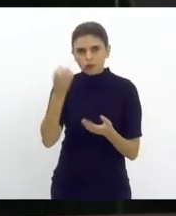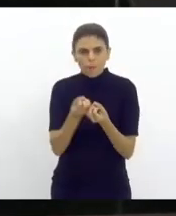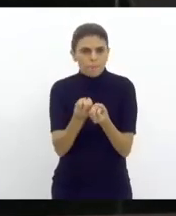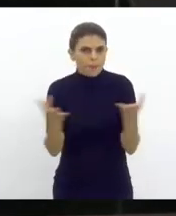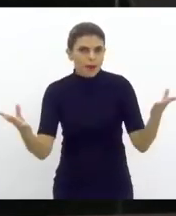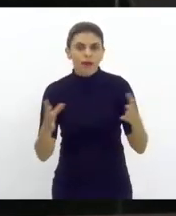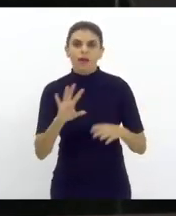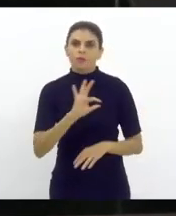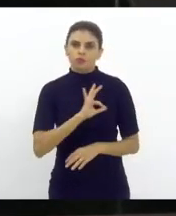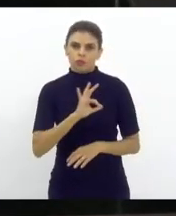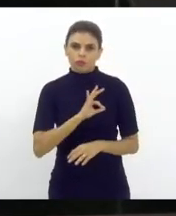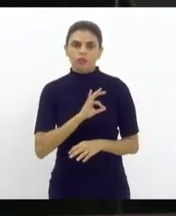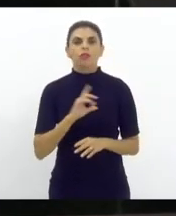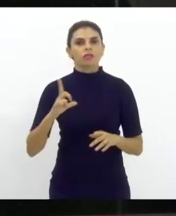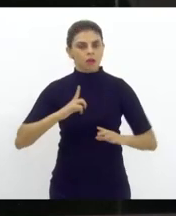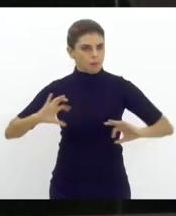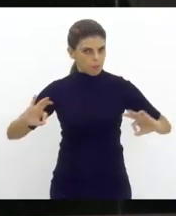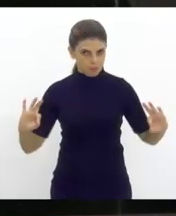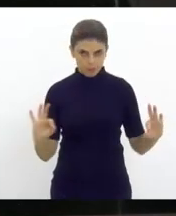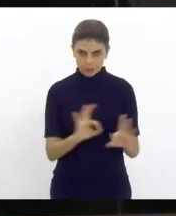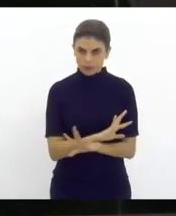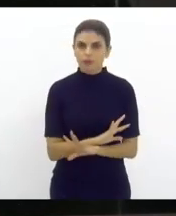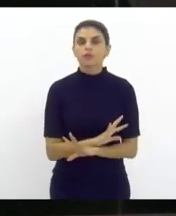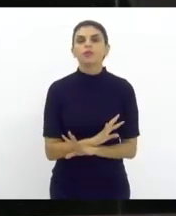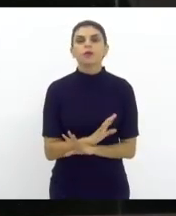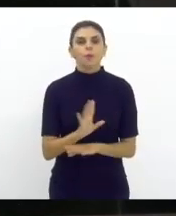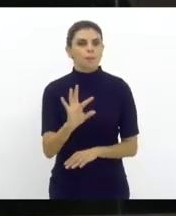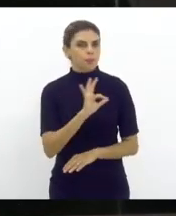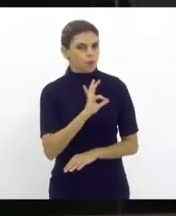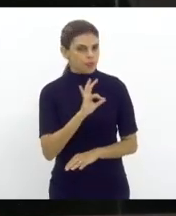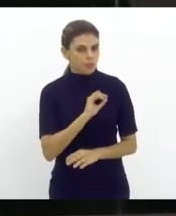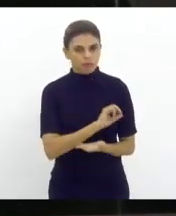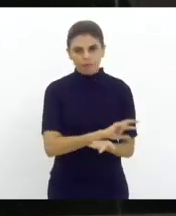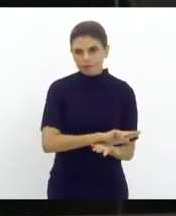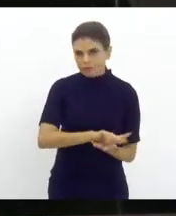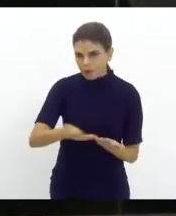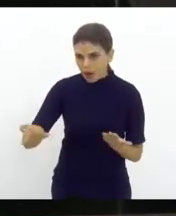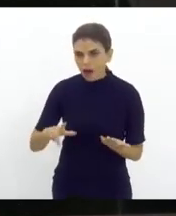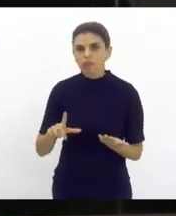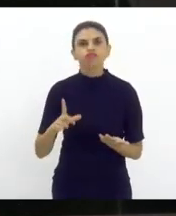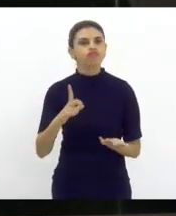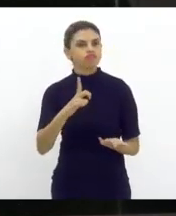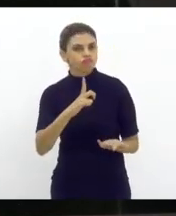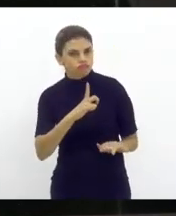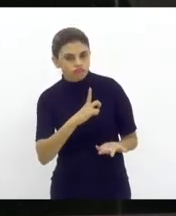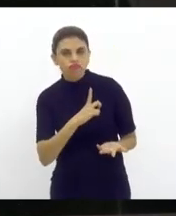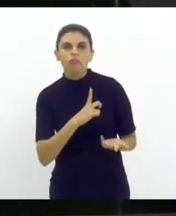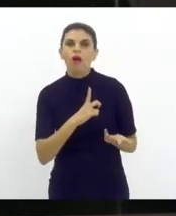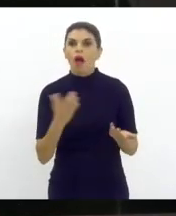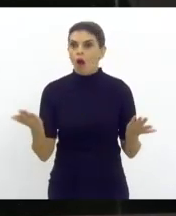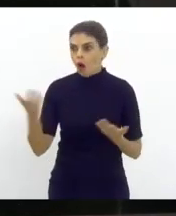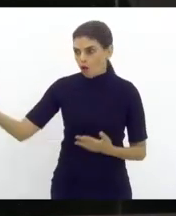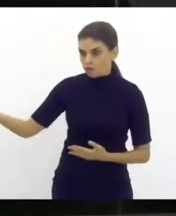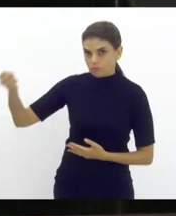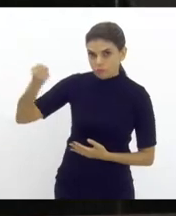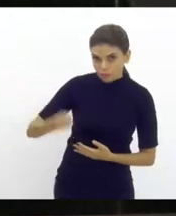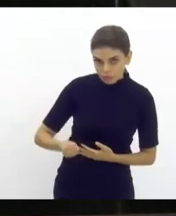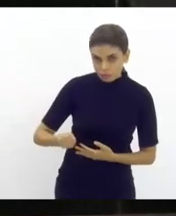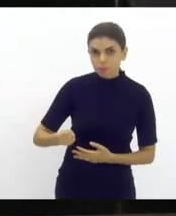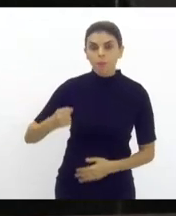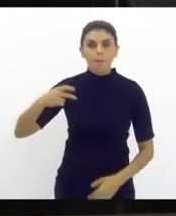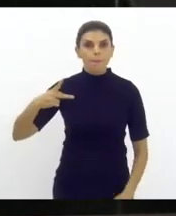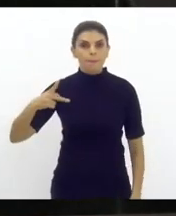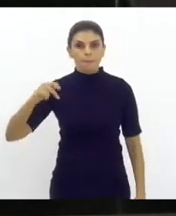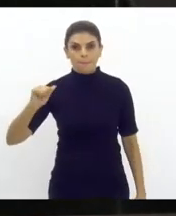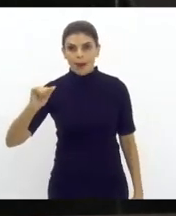nós já temos vários vários policiamentos ali que ele vem colocando em um deles que ele colocou agora é o patamo